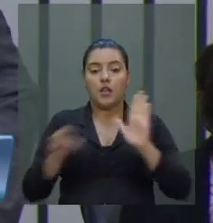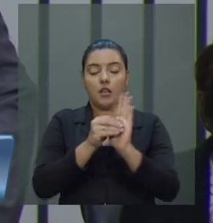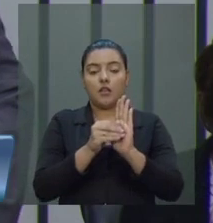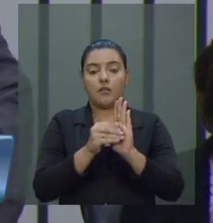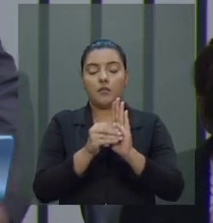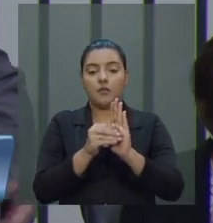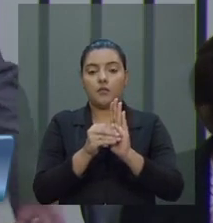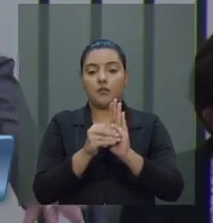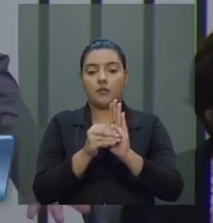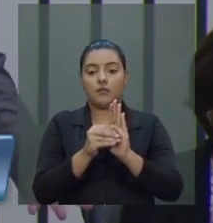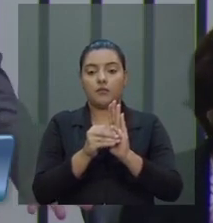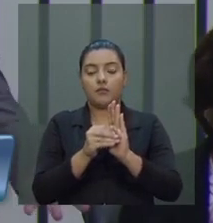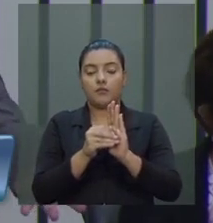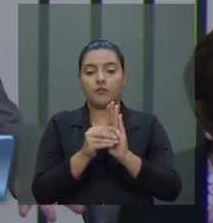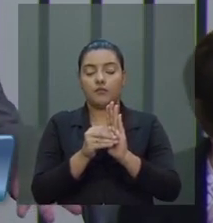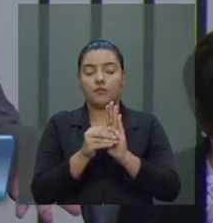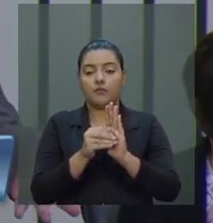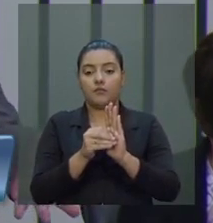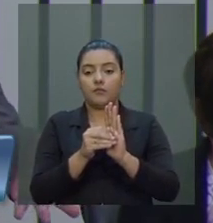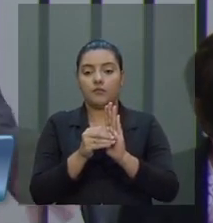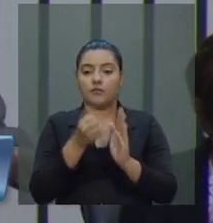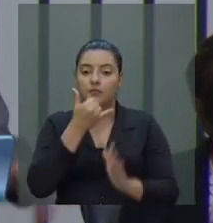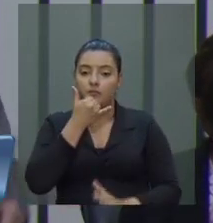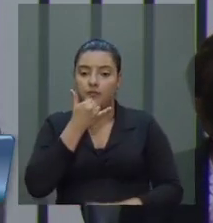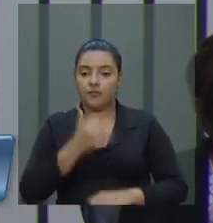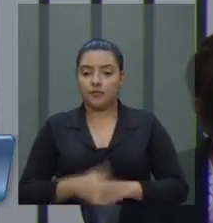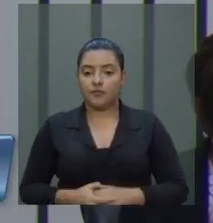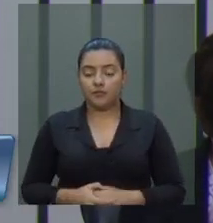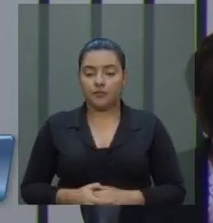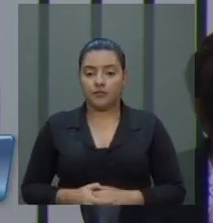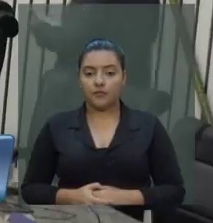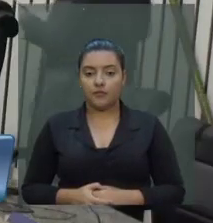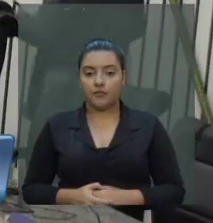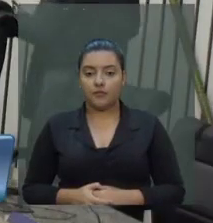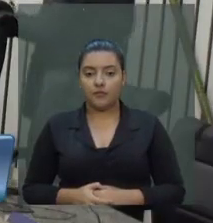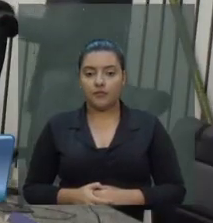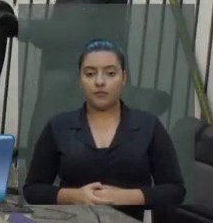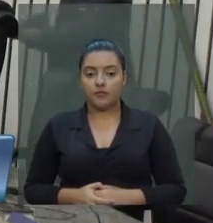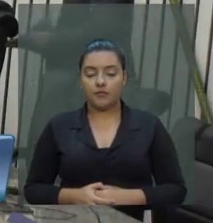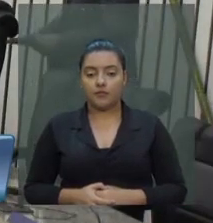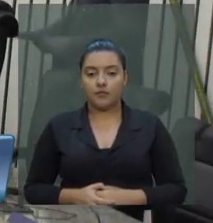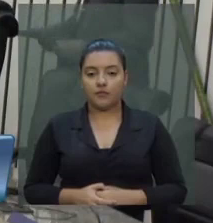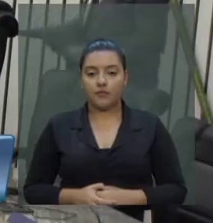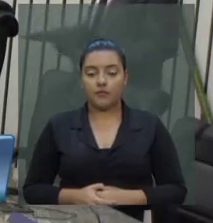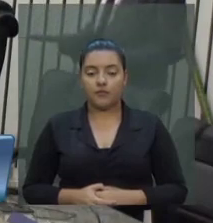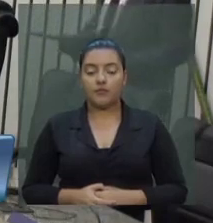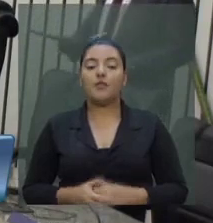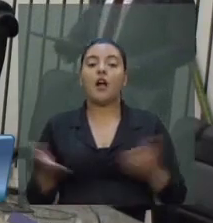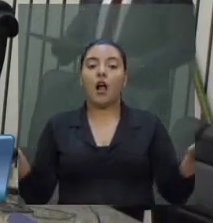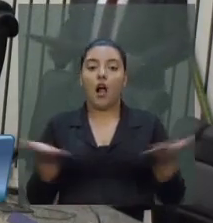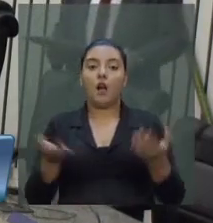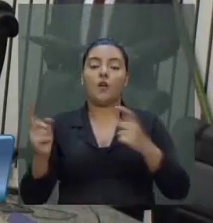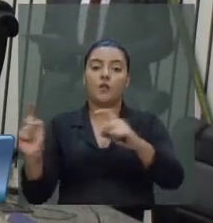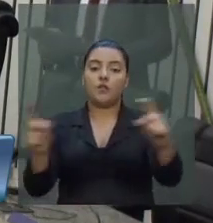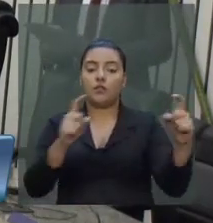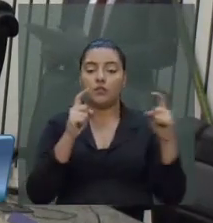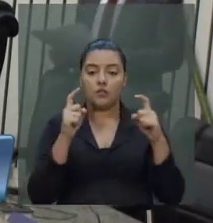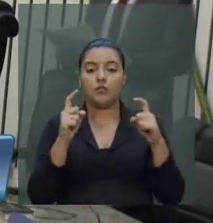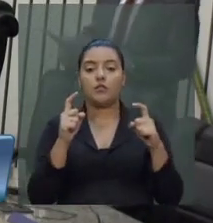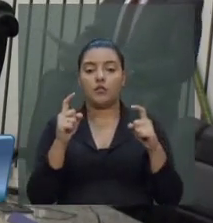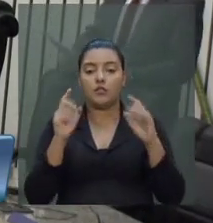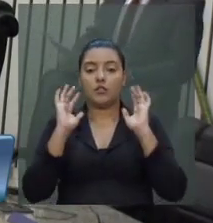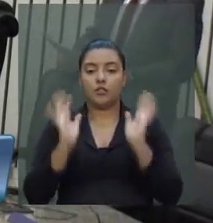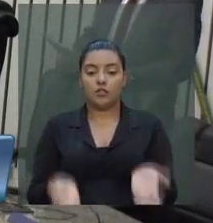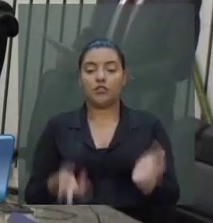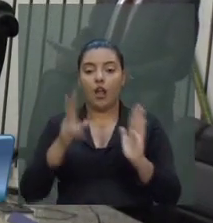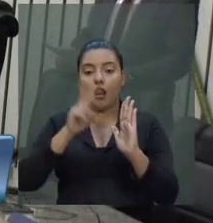emendas modificativas. Em discussão, as matérias que